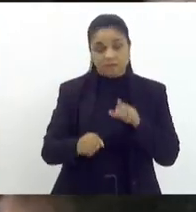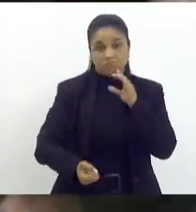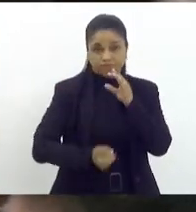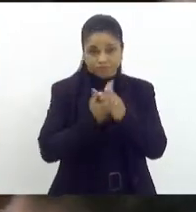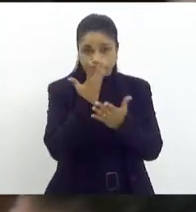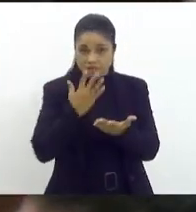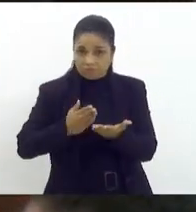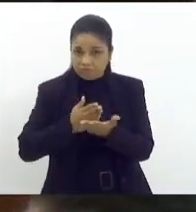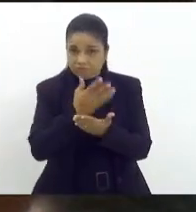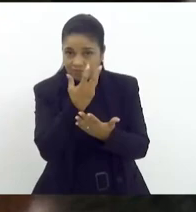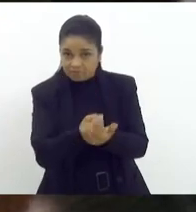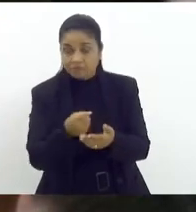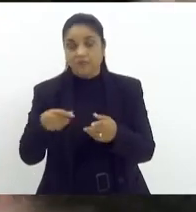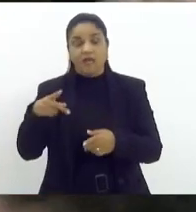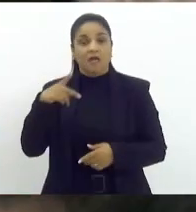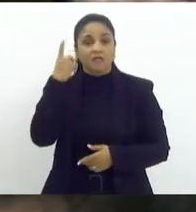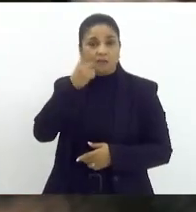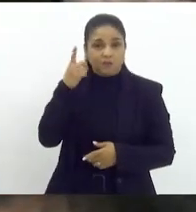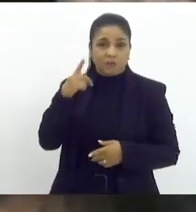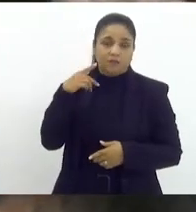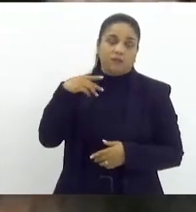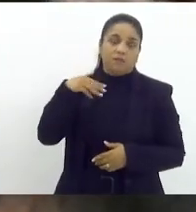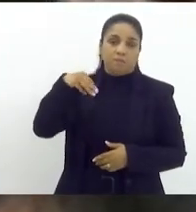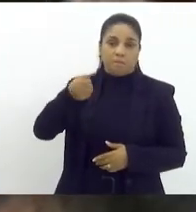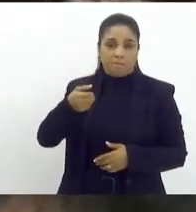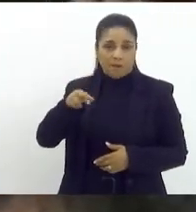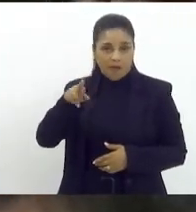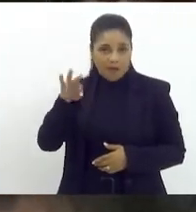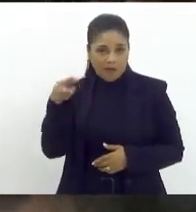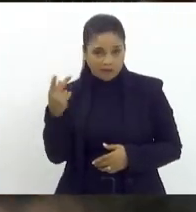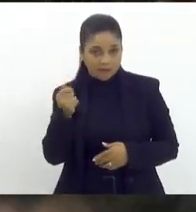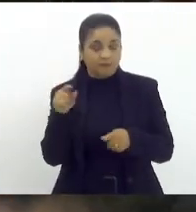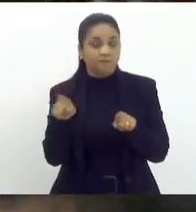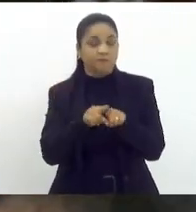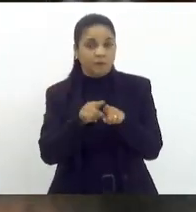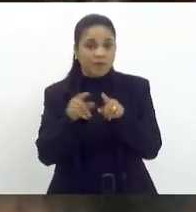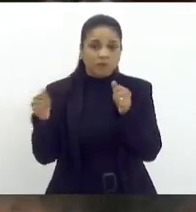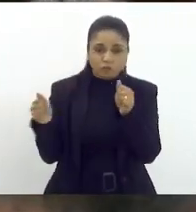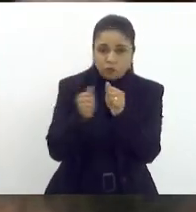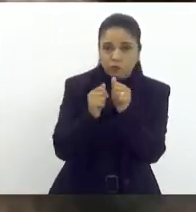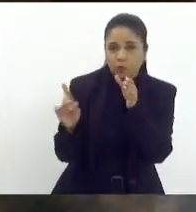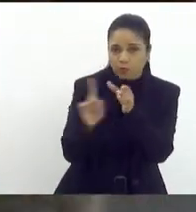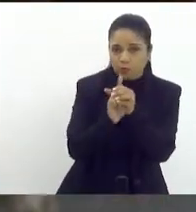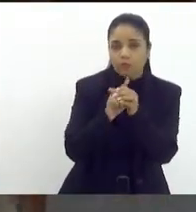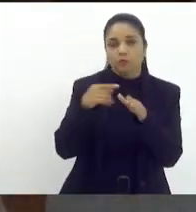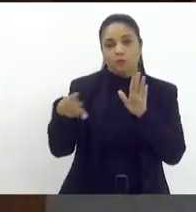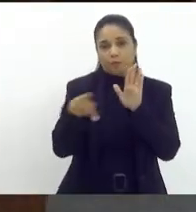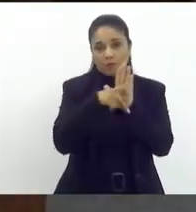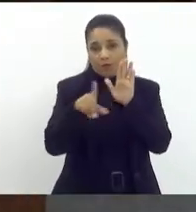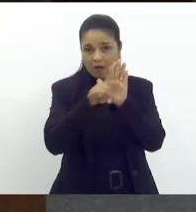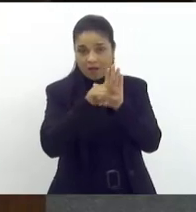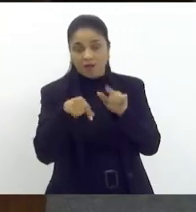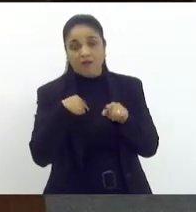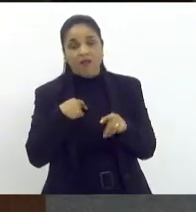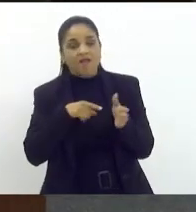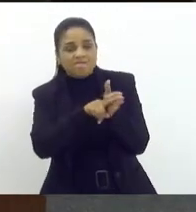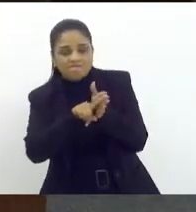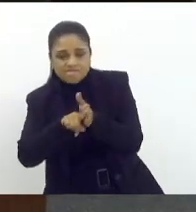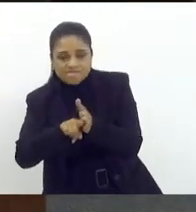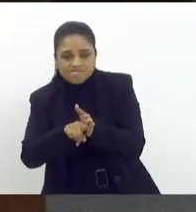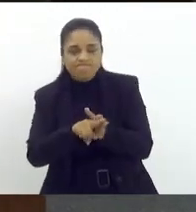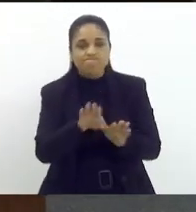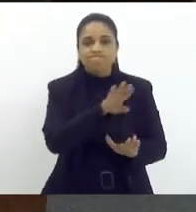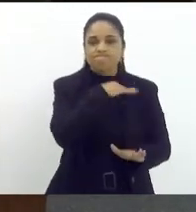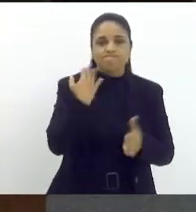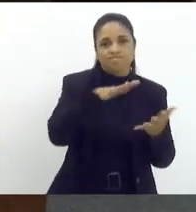comigo nesta lei que garante a priorização e investigação de casos de assassinatos